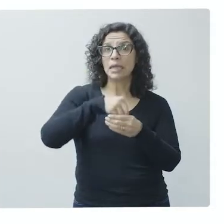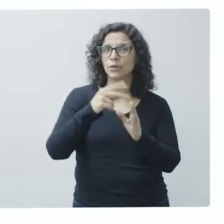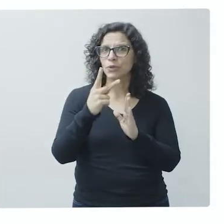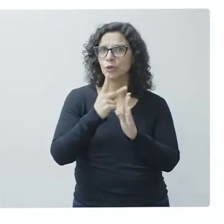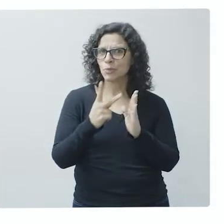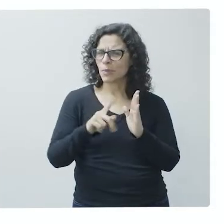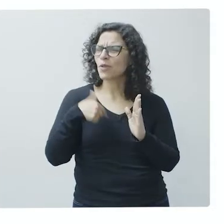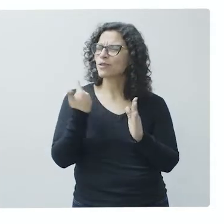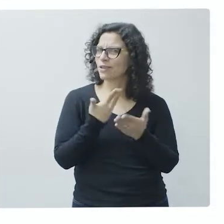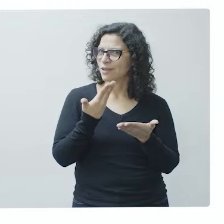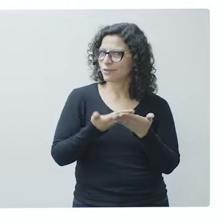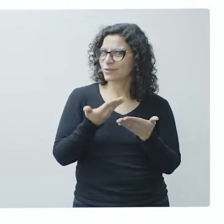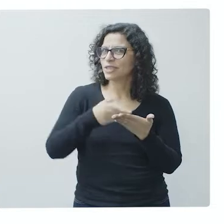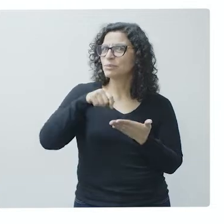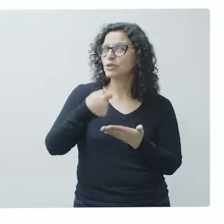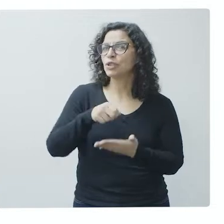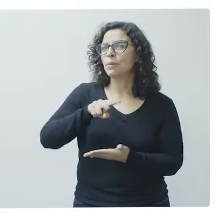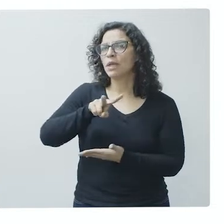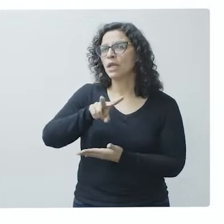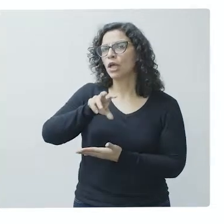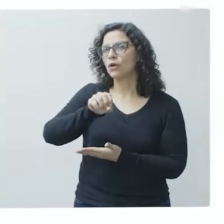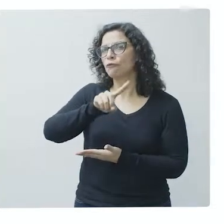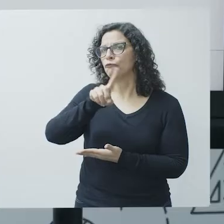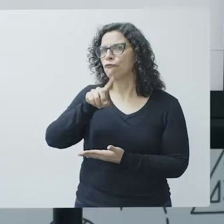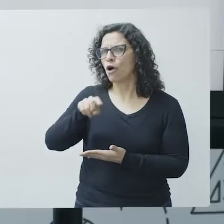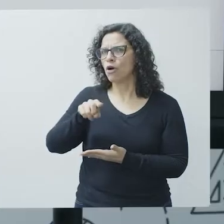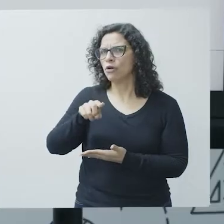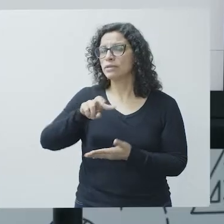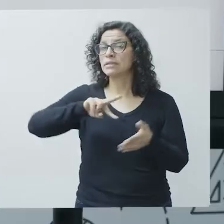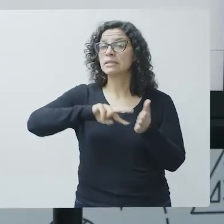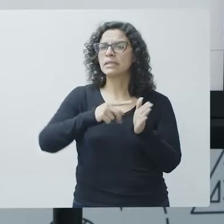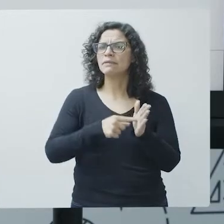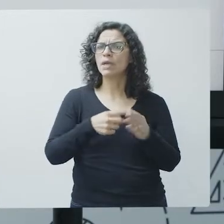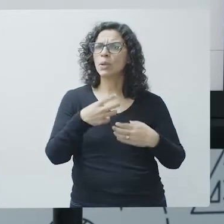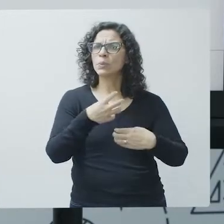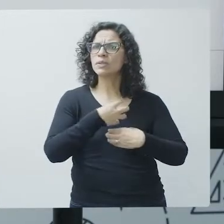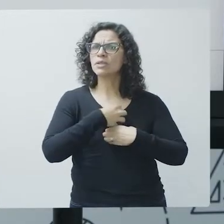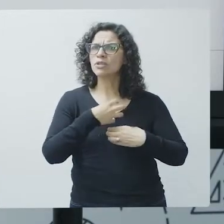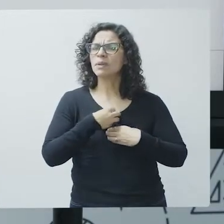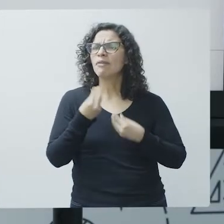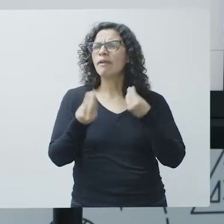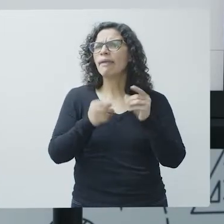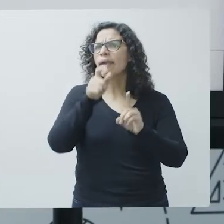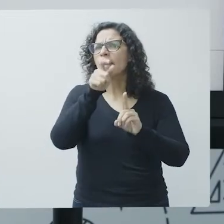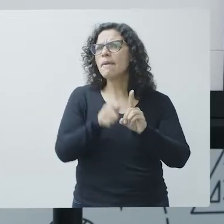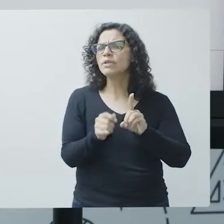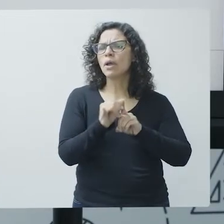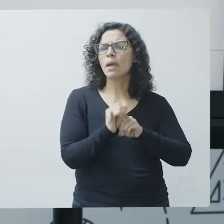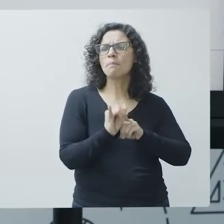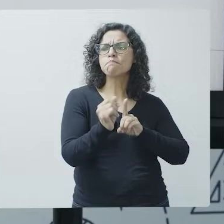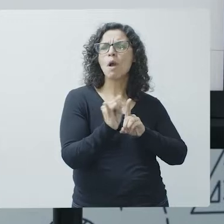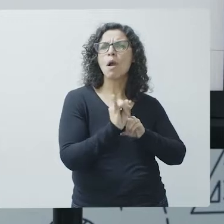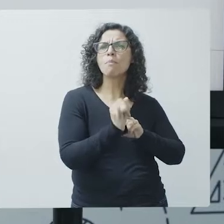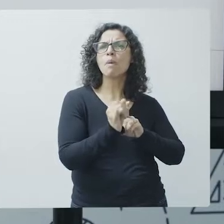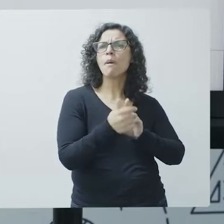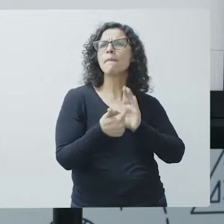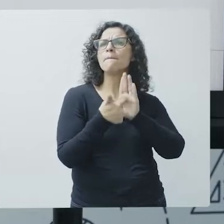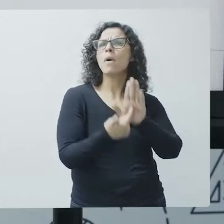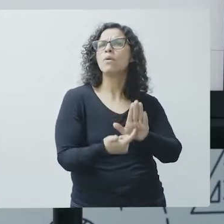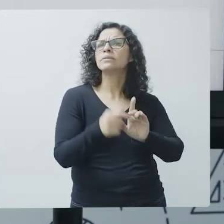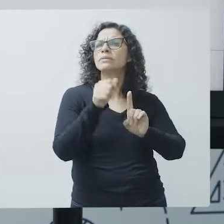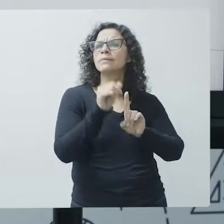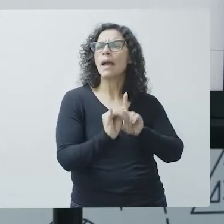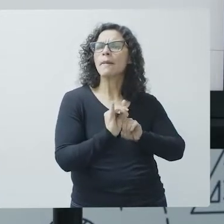falamos sobre isso. Olha só, fiz a pergunta para vocês com relação ao sentimento. Mas quem está passando esse sentimento? É